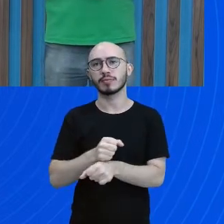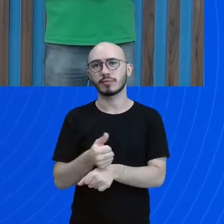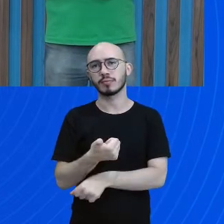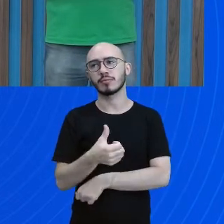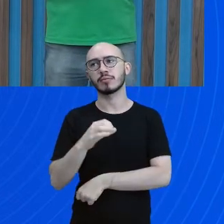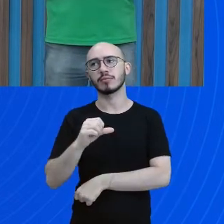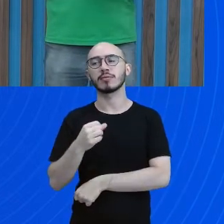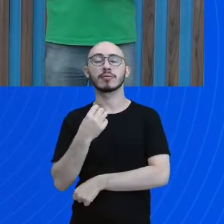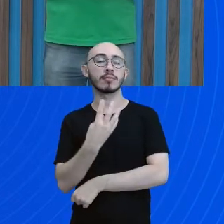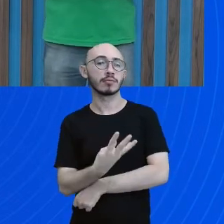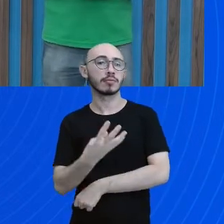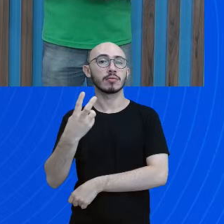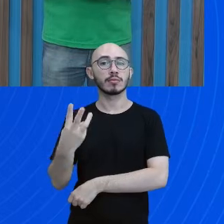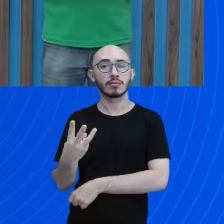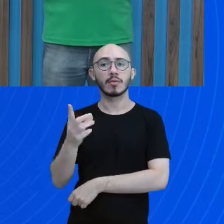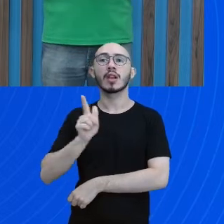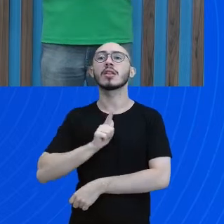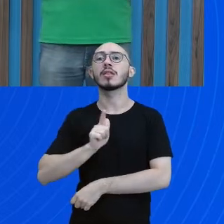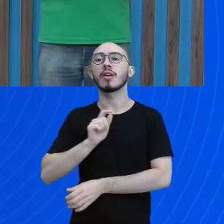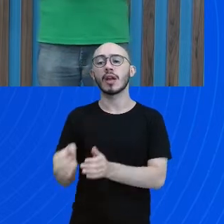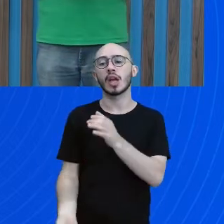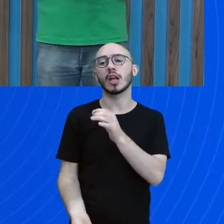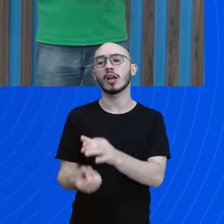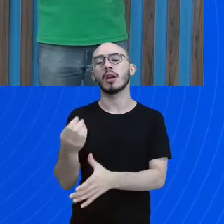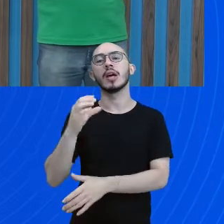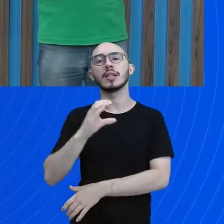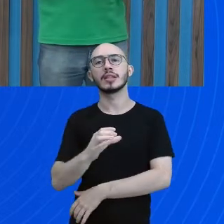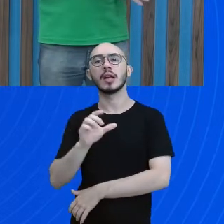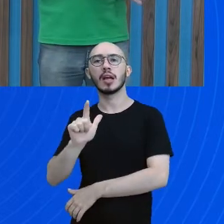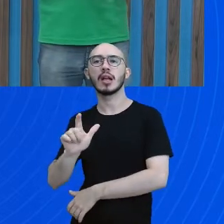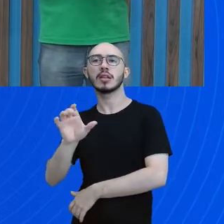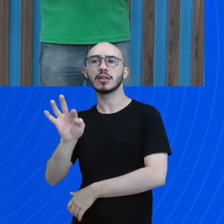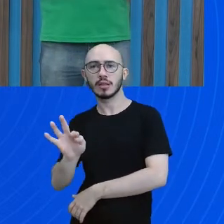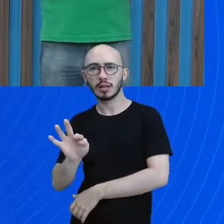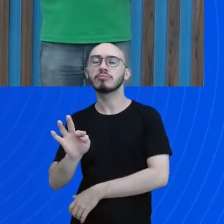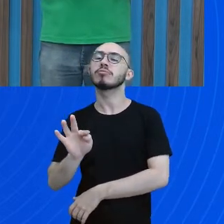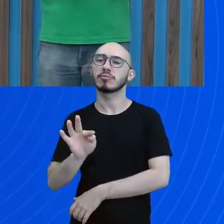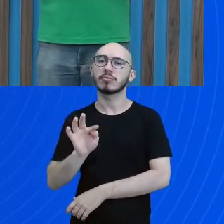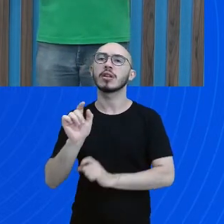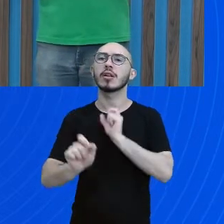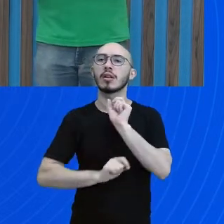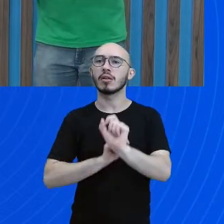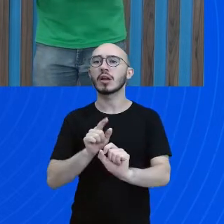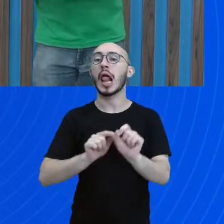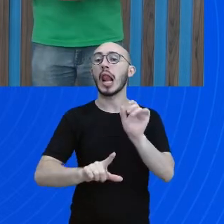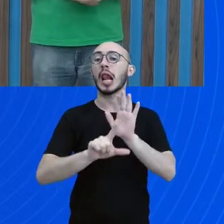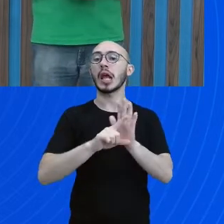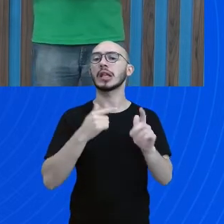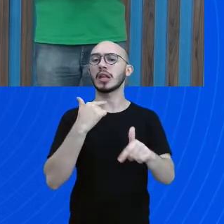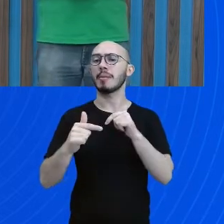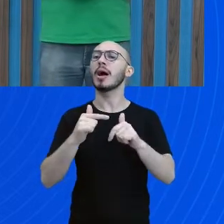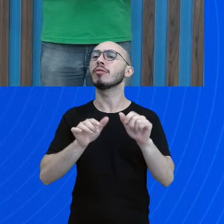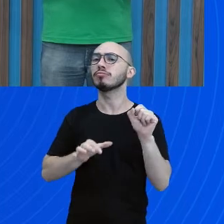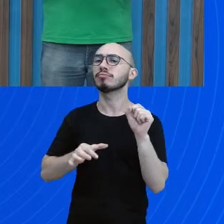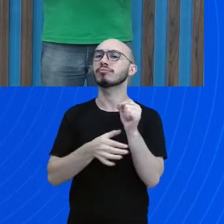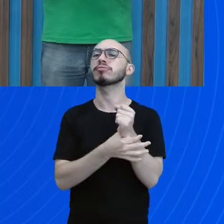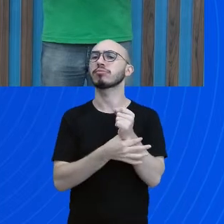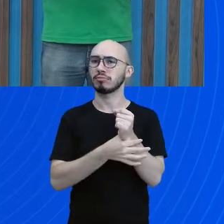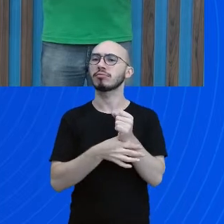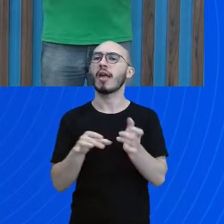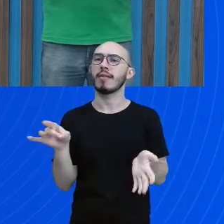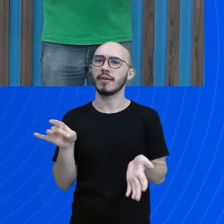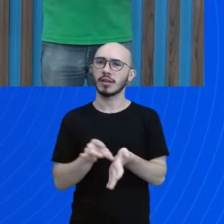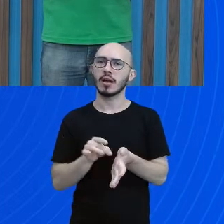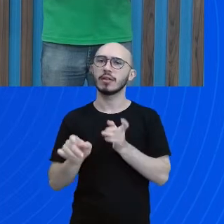1943, nós tivemos a CLT, né? A instituição da CLT, que seria a consolidação das leis do trabalho, né? Então,